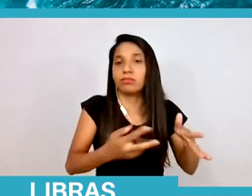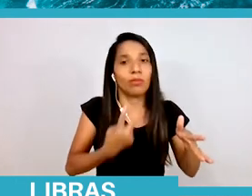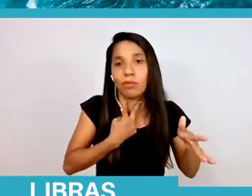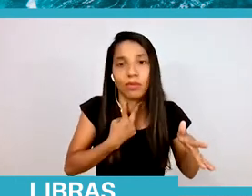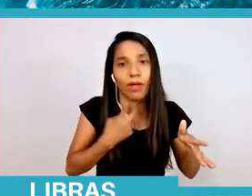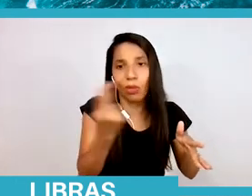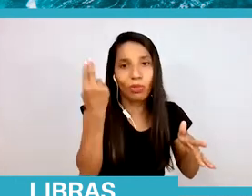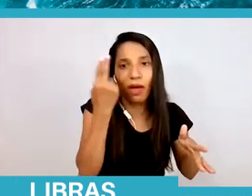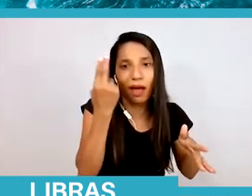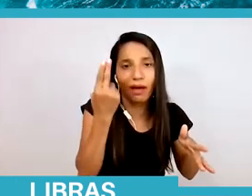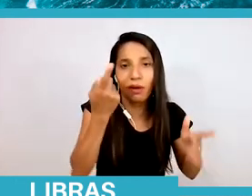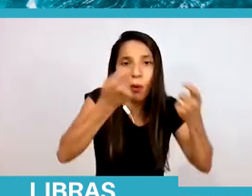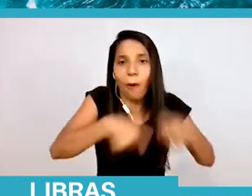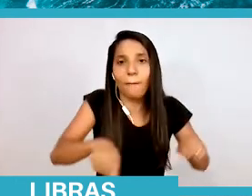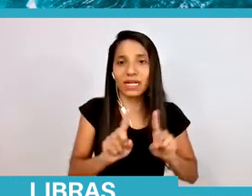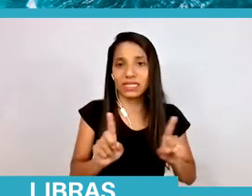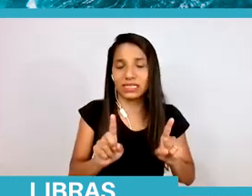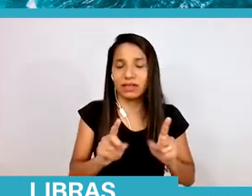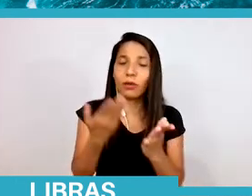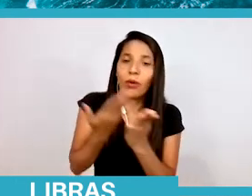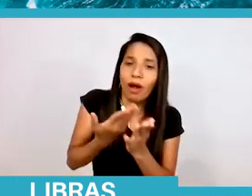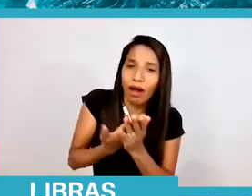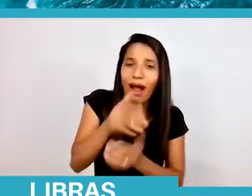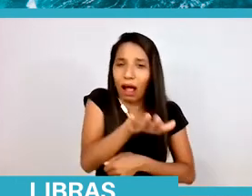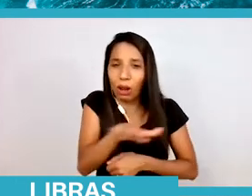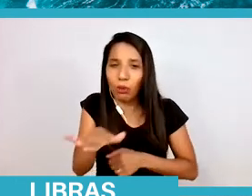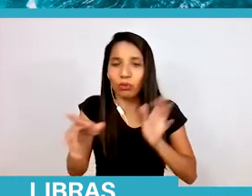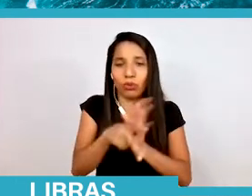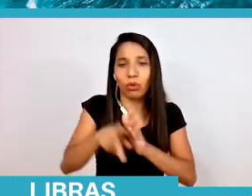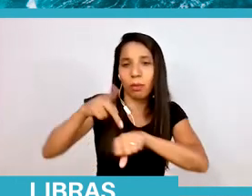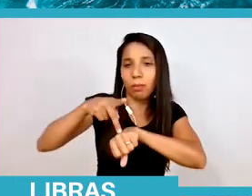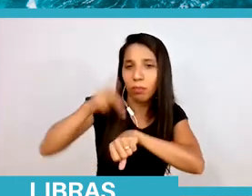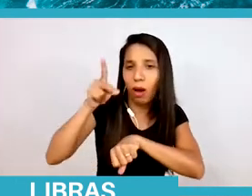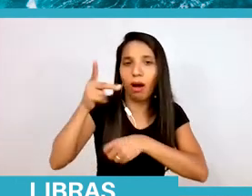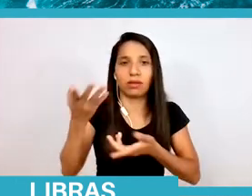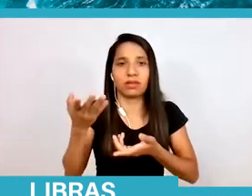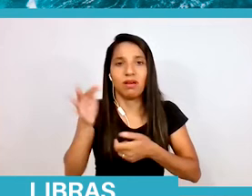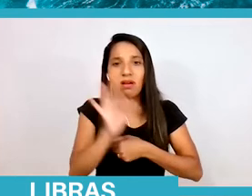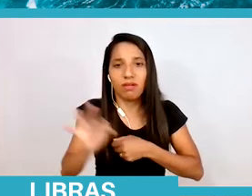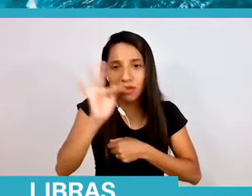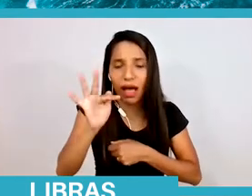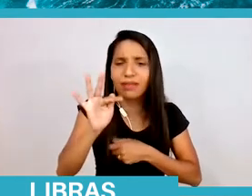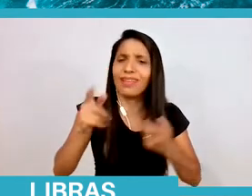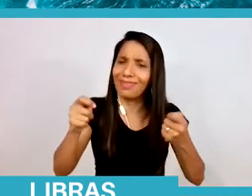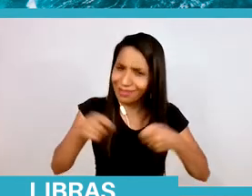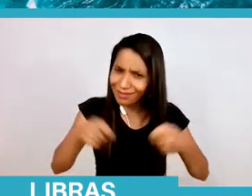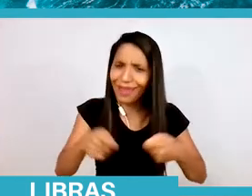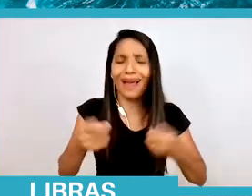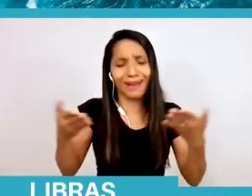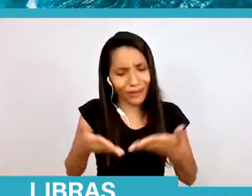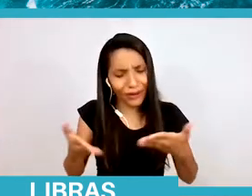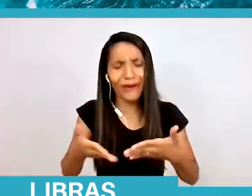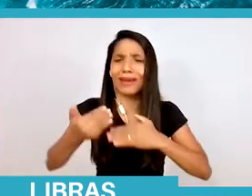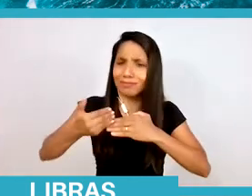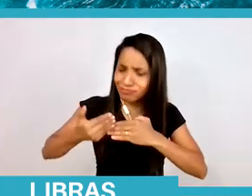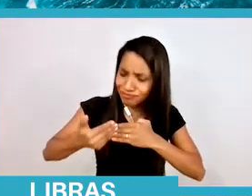estudante de graduação, estudante de pós-graduação, você sim pode começar a empreender hoje em paralelo aos seus